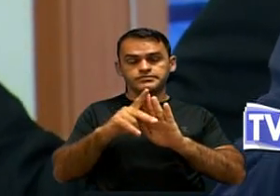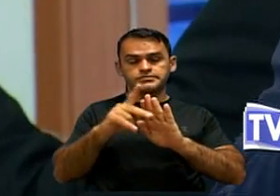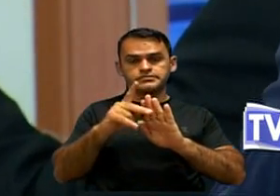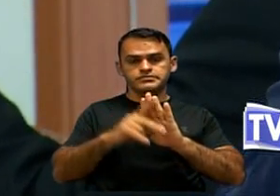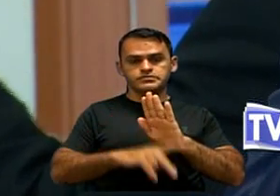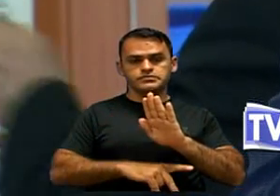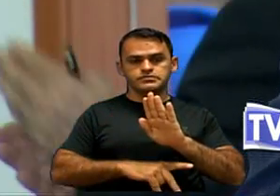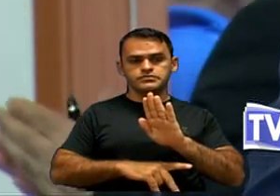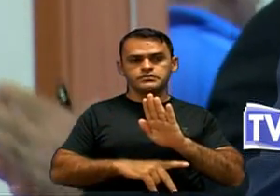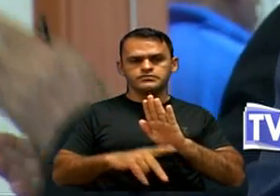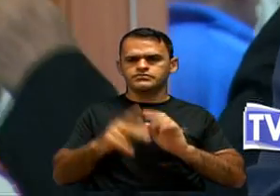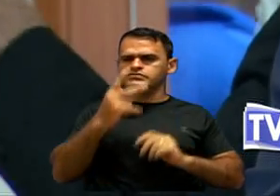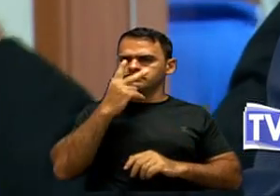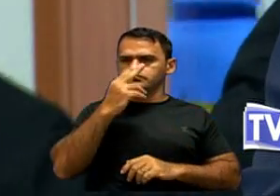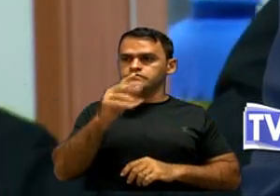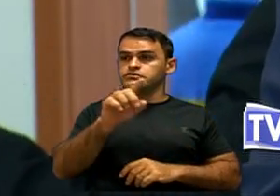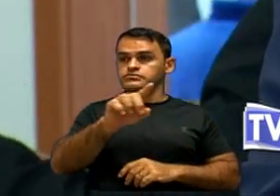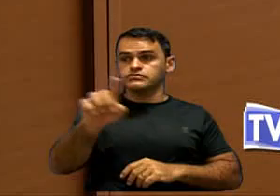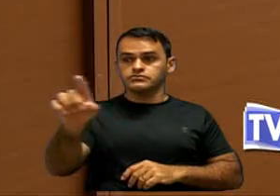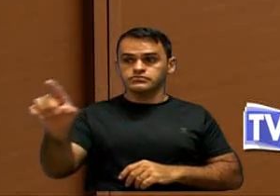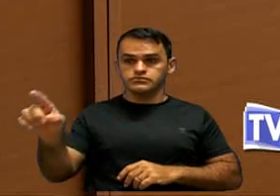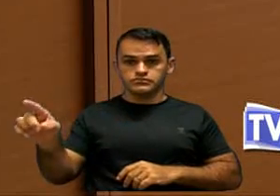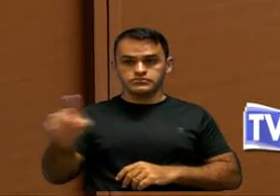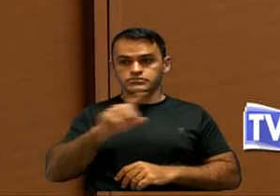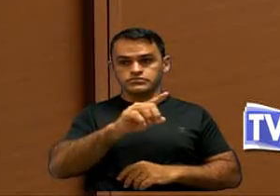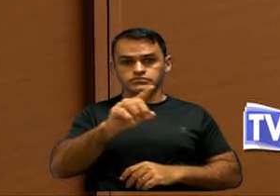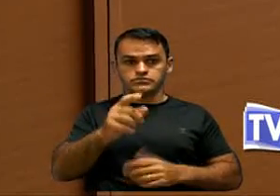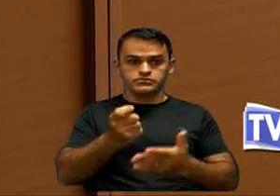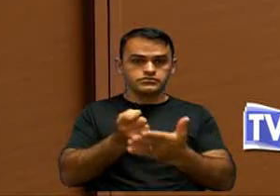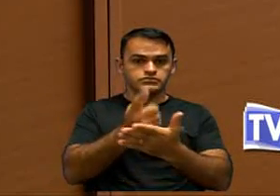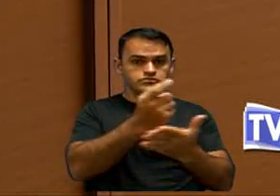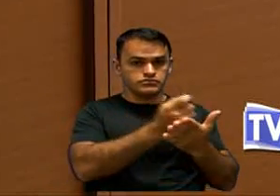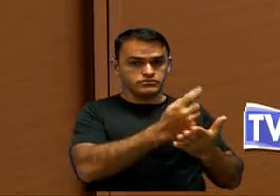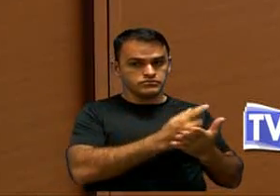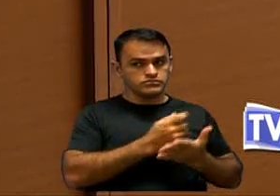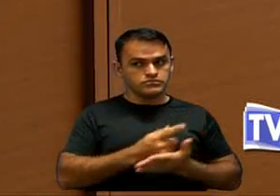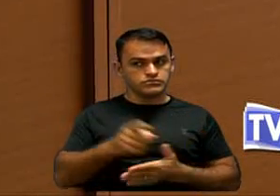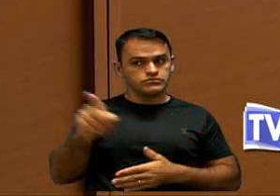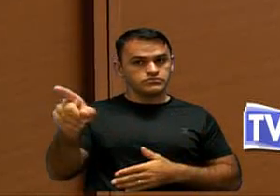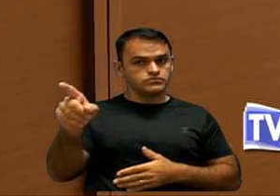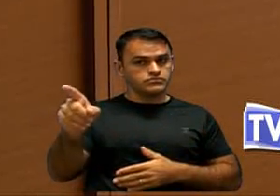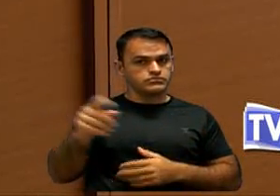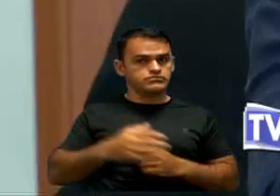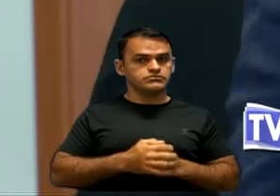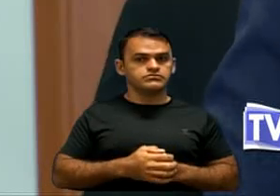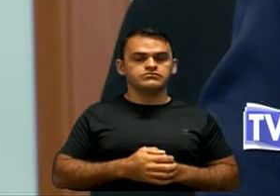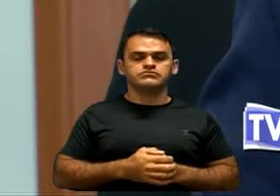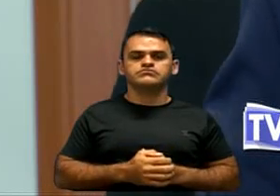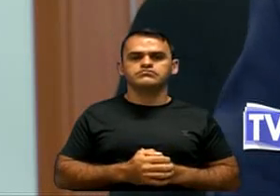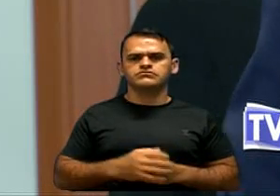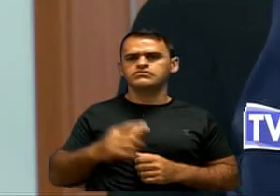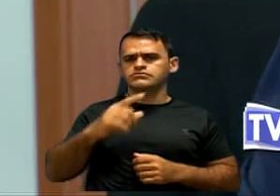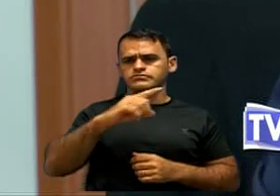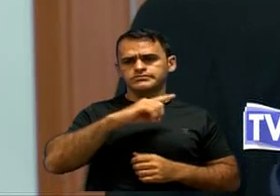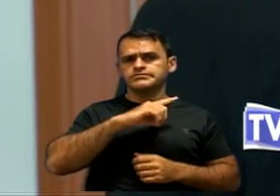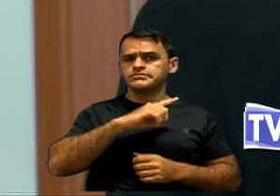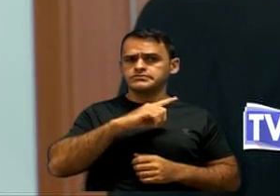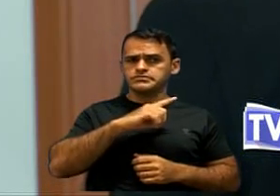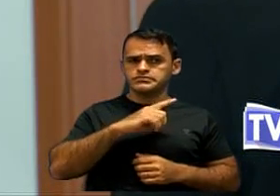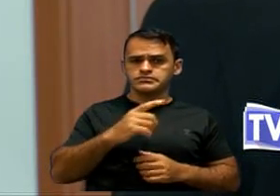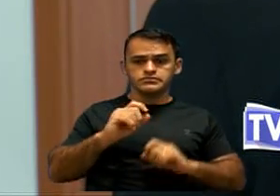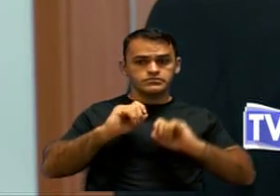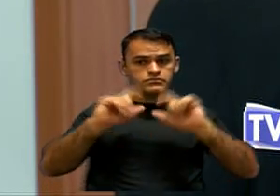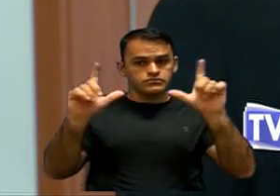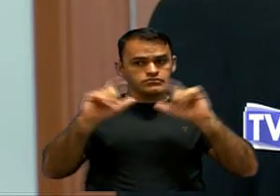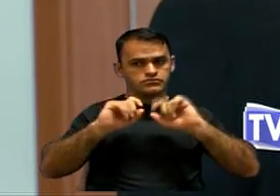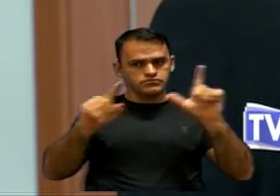tenha... É, parece que até quem compra, quem fornece na própria escola. Exatamente. Eu soube disso. Foi isso daí mesmo, vereador Martinez. É. Sempre atento e